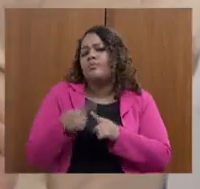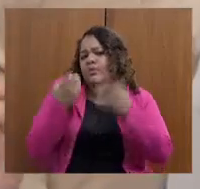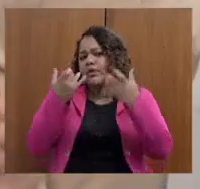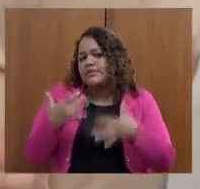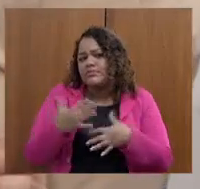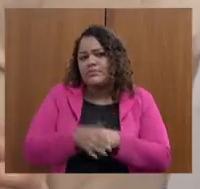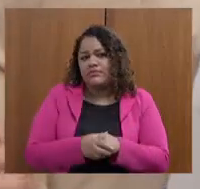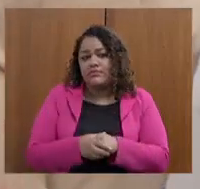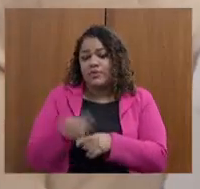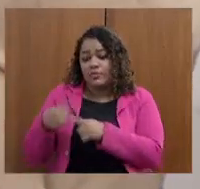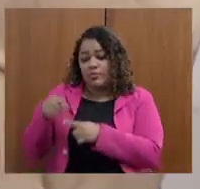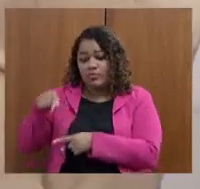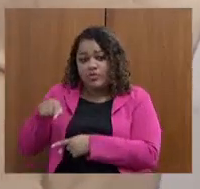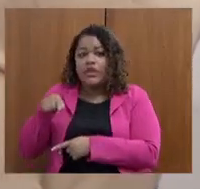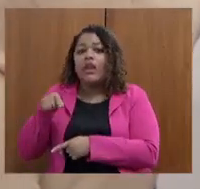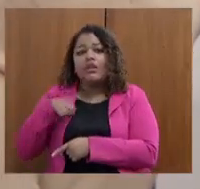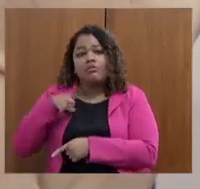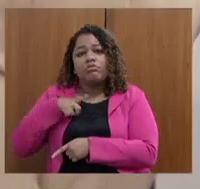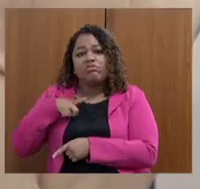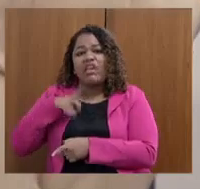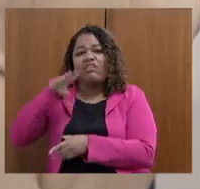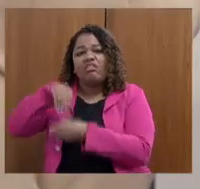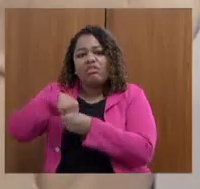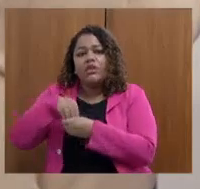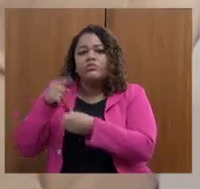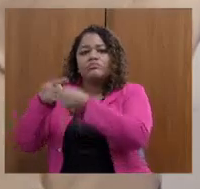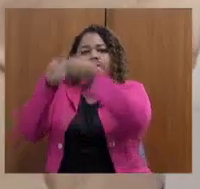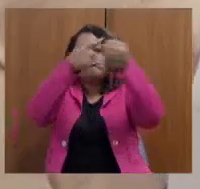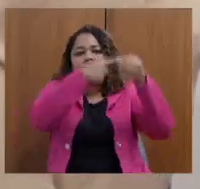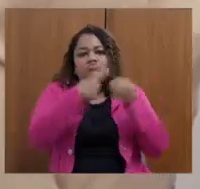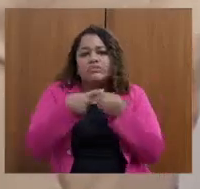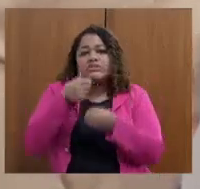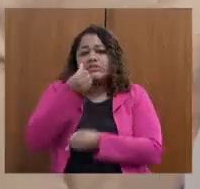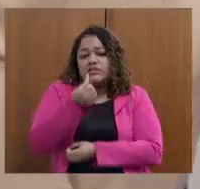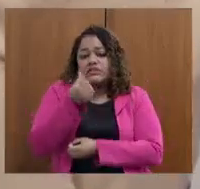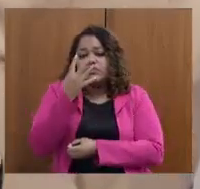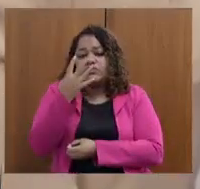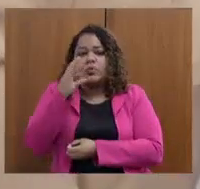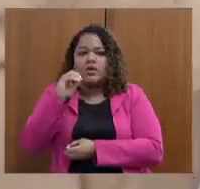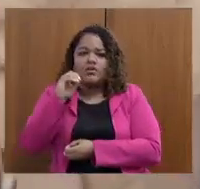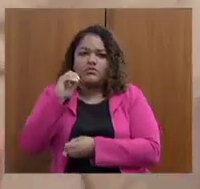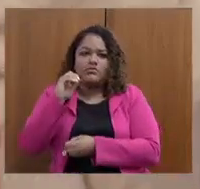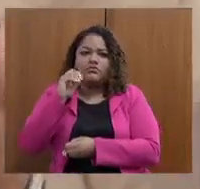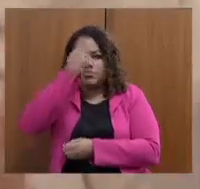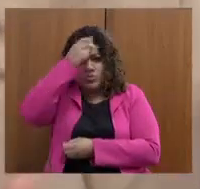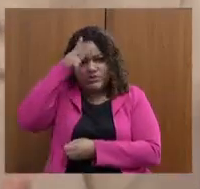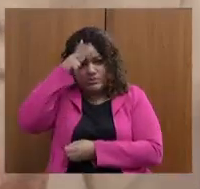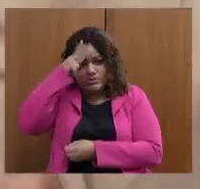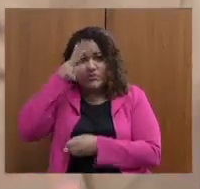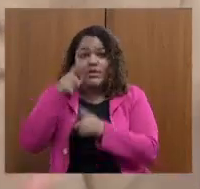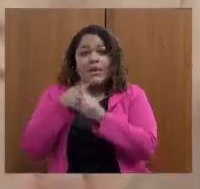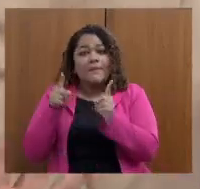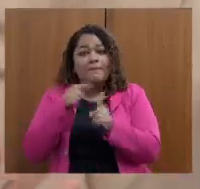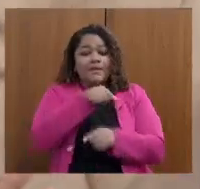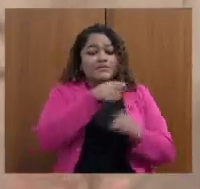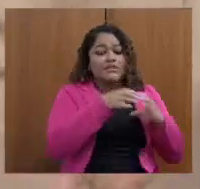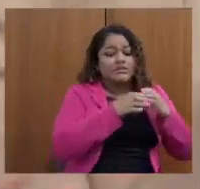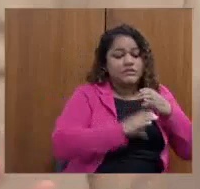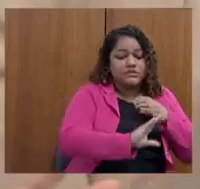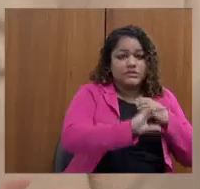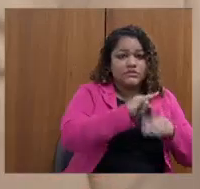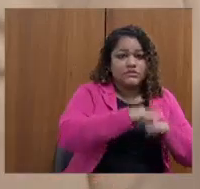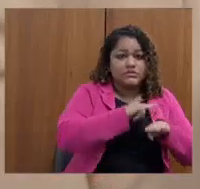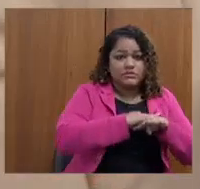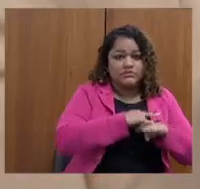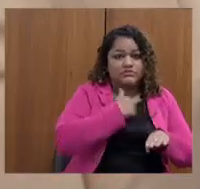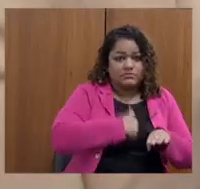640 municípios só que quando a gente fala de saneamento público a gente fala de 853 municípios então só